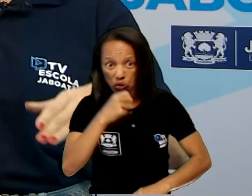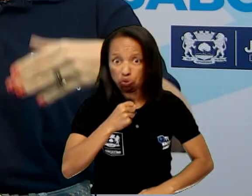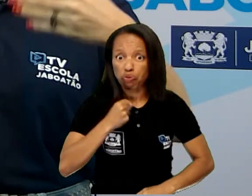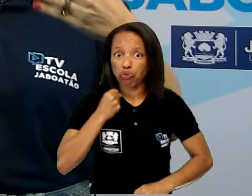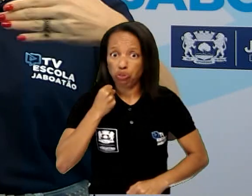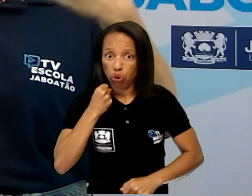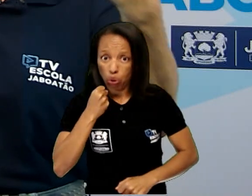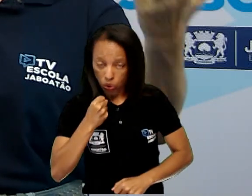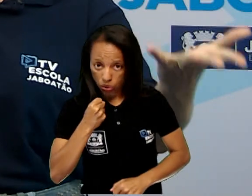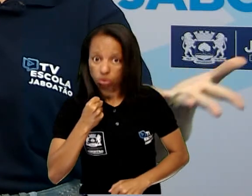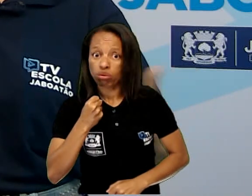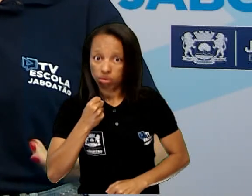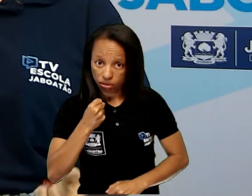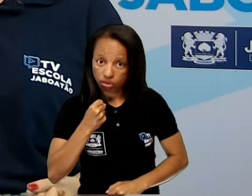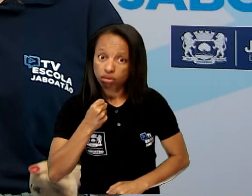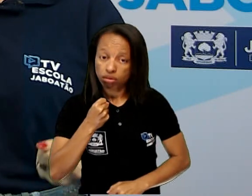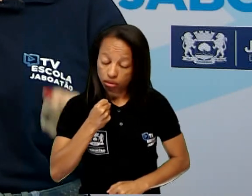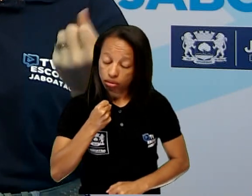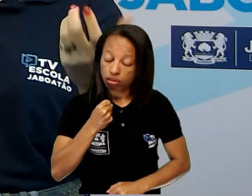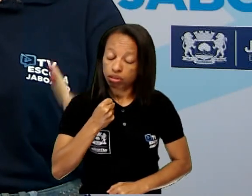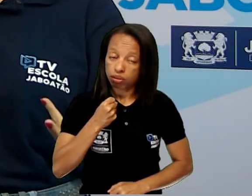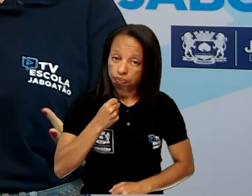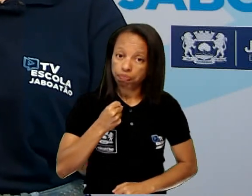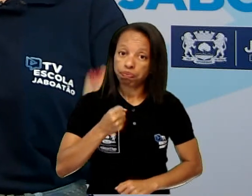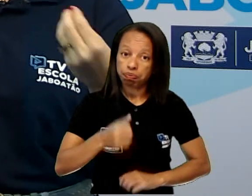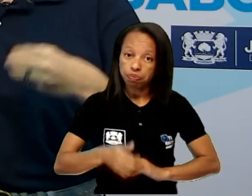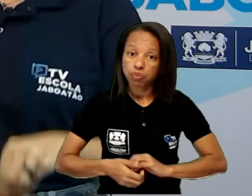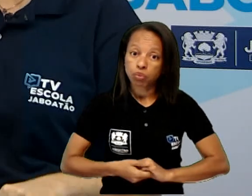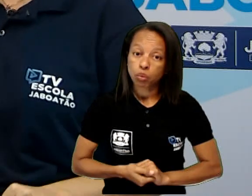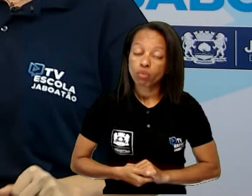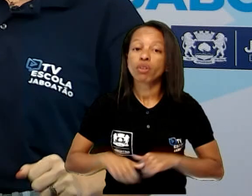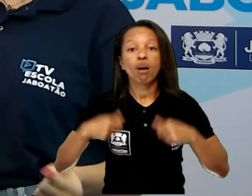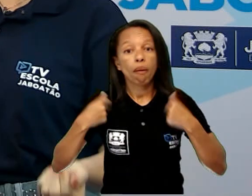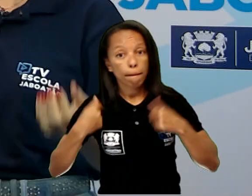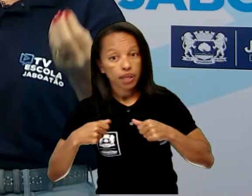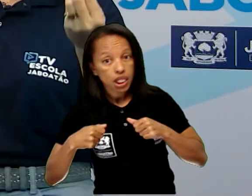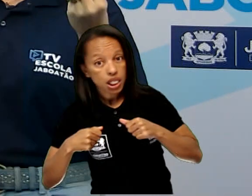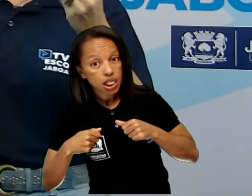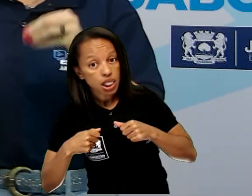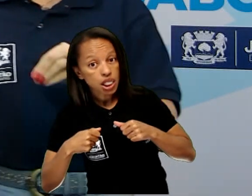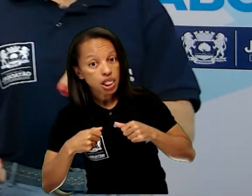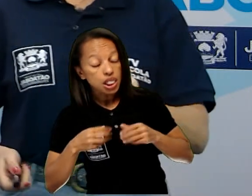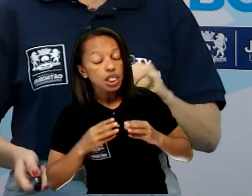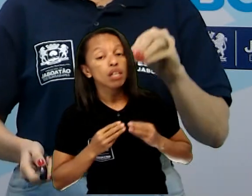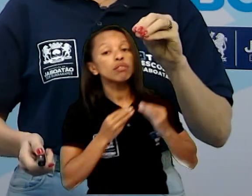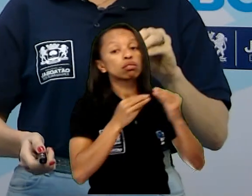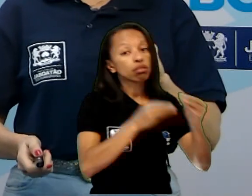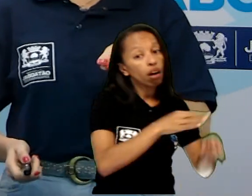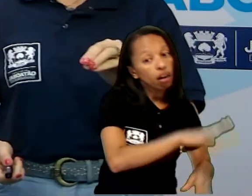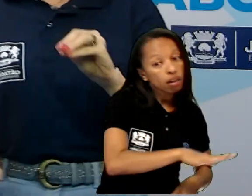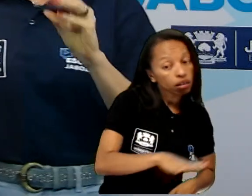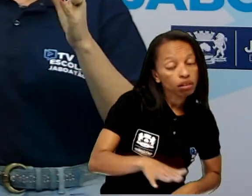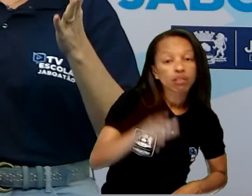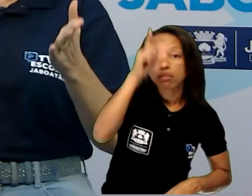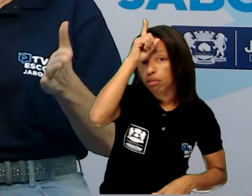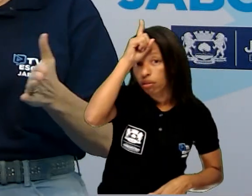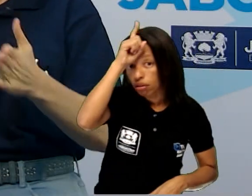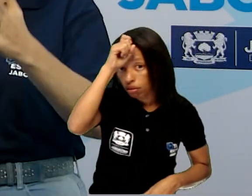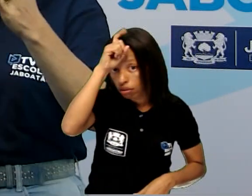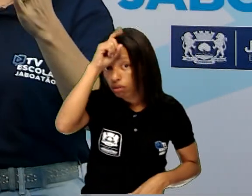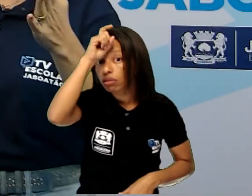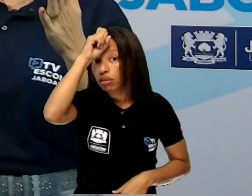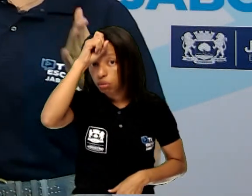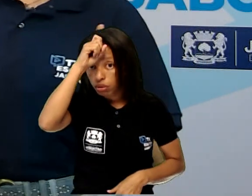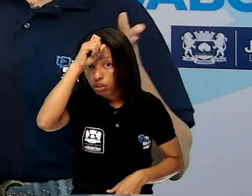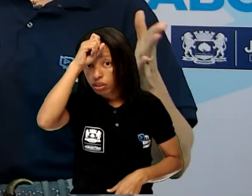né? Tiveram graus mais graves, aí você precisa levar essa criança ao médico para ele ver qual